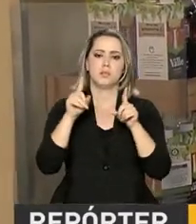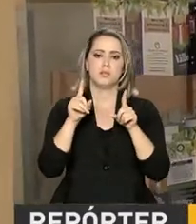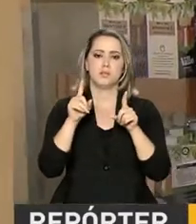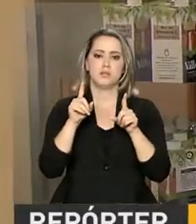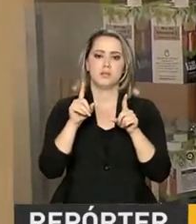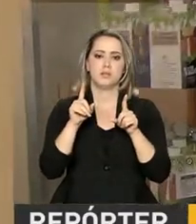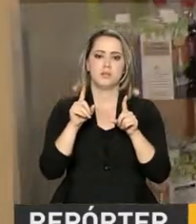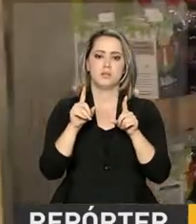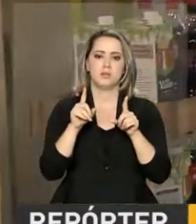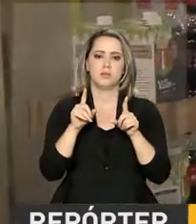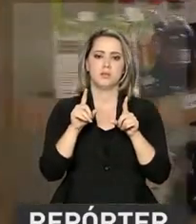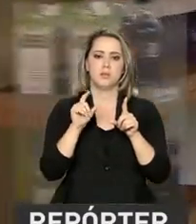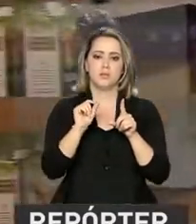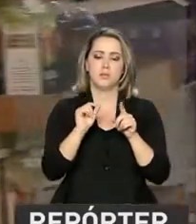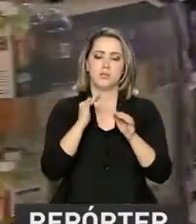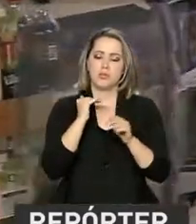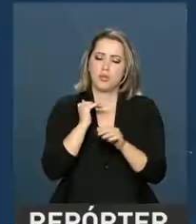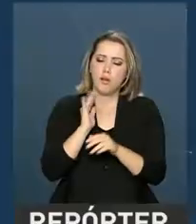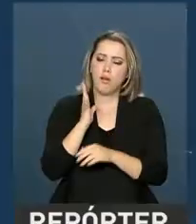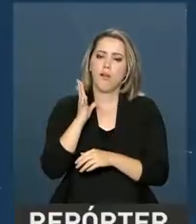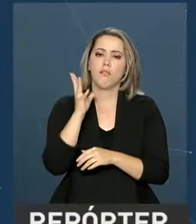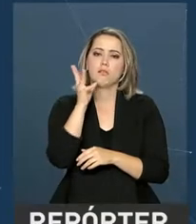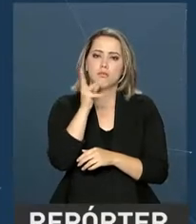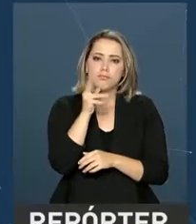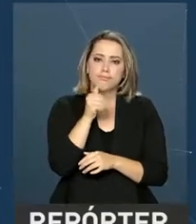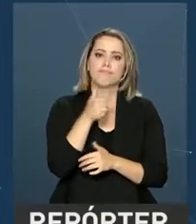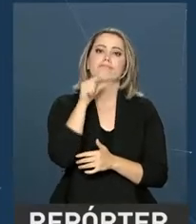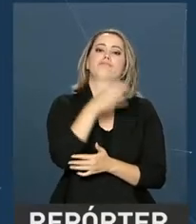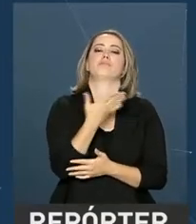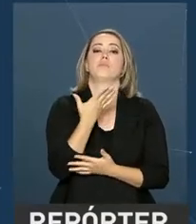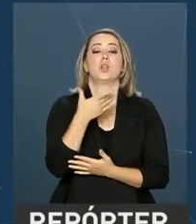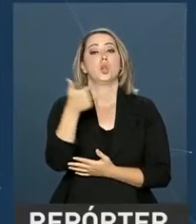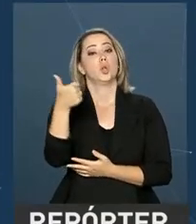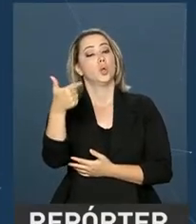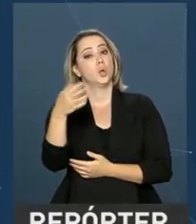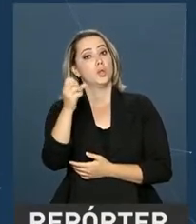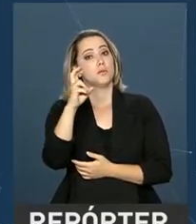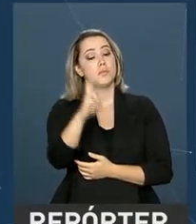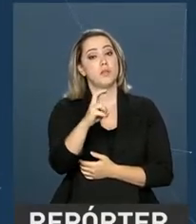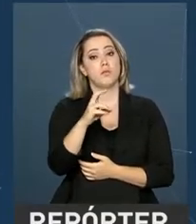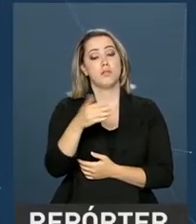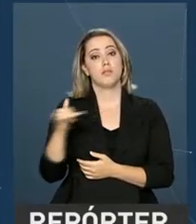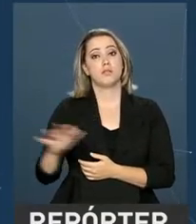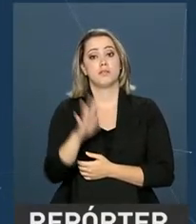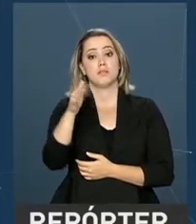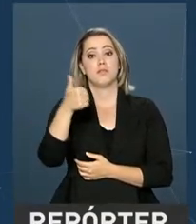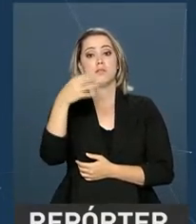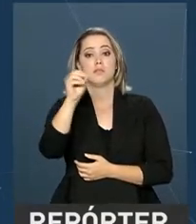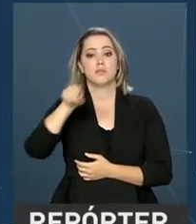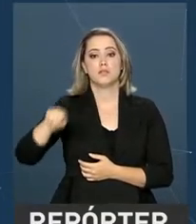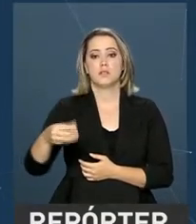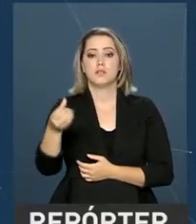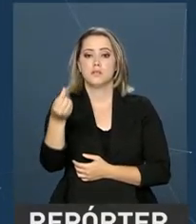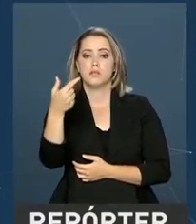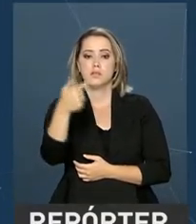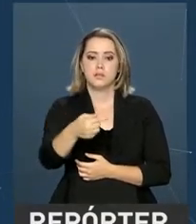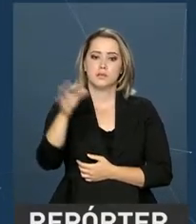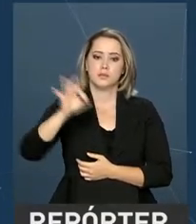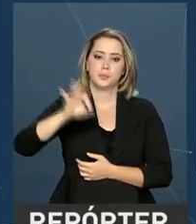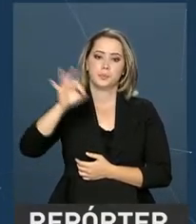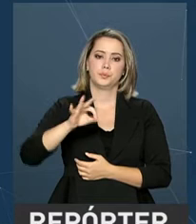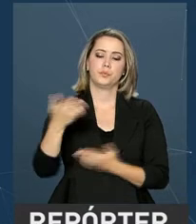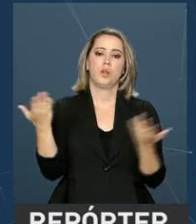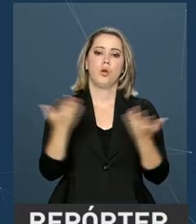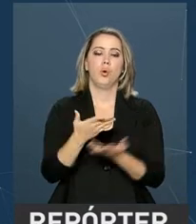mas paulatinamente enquanto em 2015 a inflação fechou em 10,67 por cento em